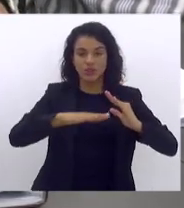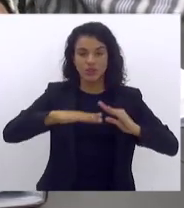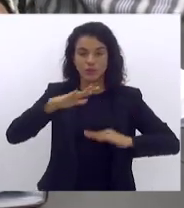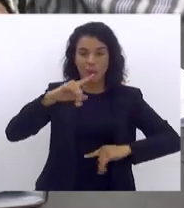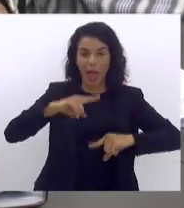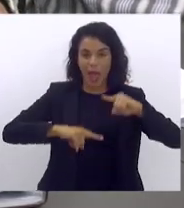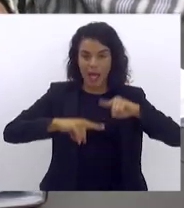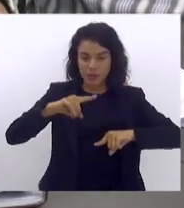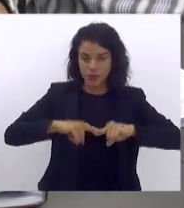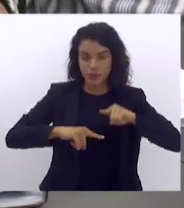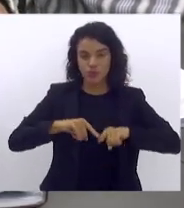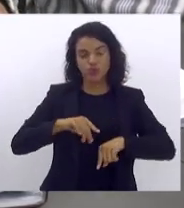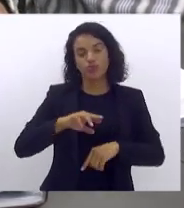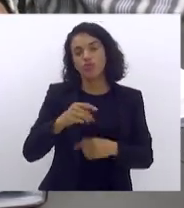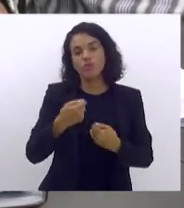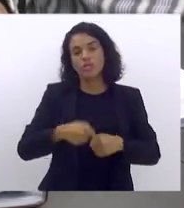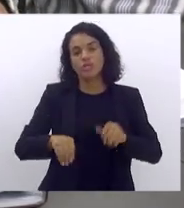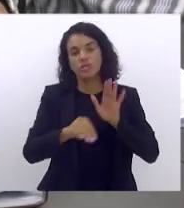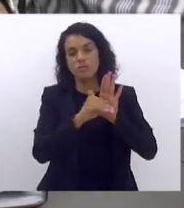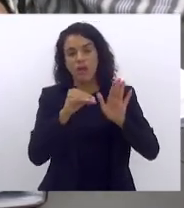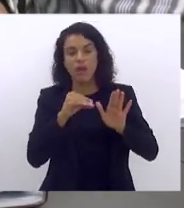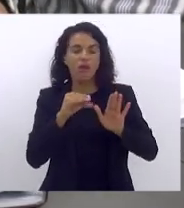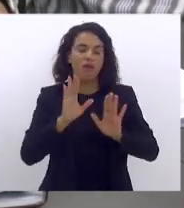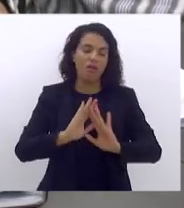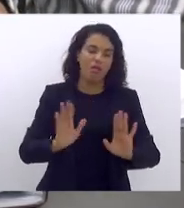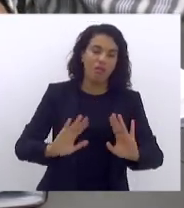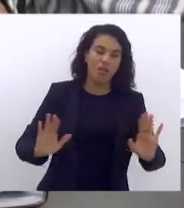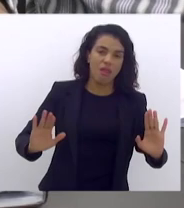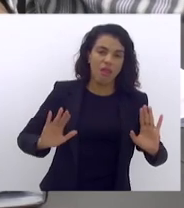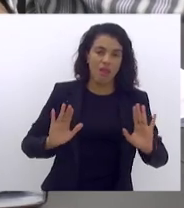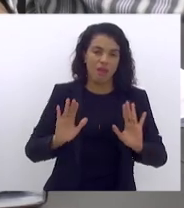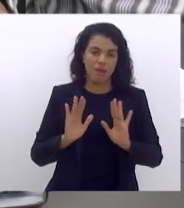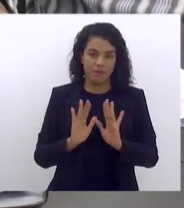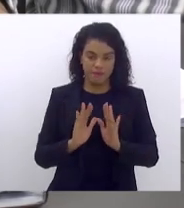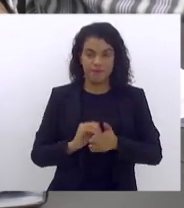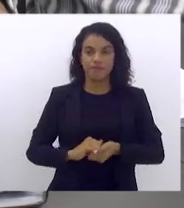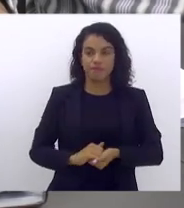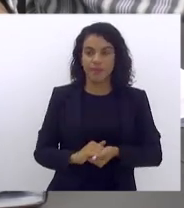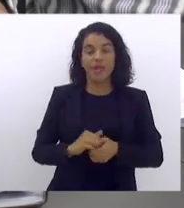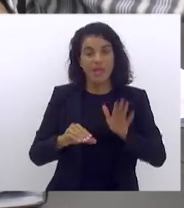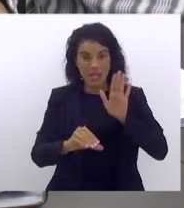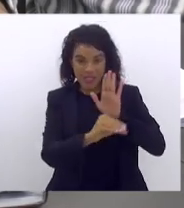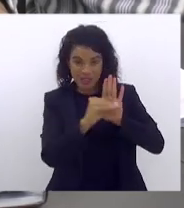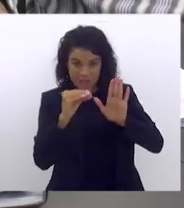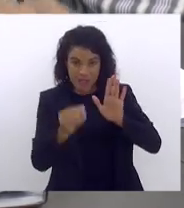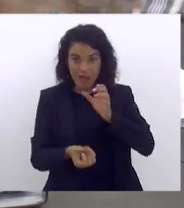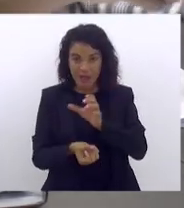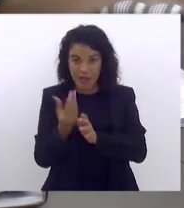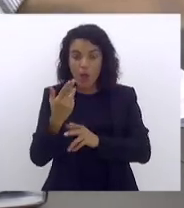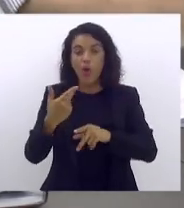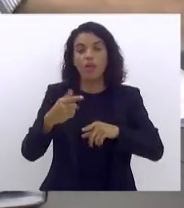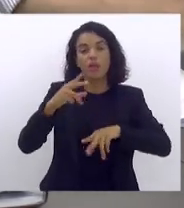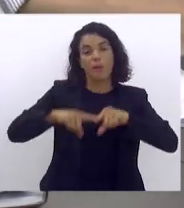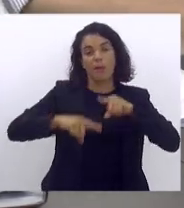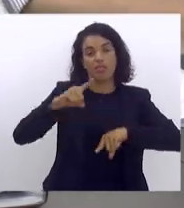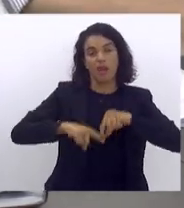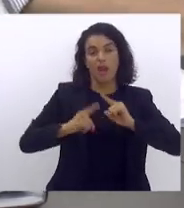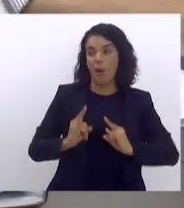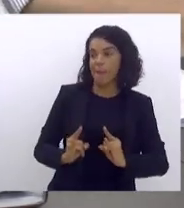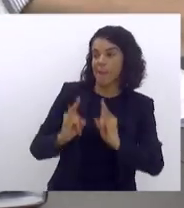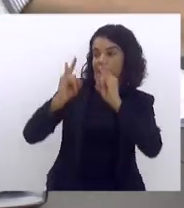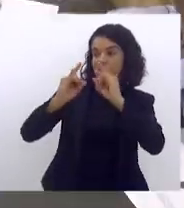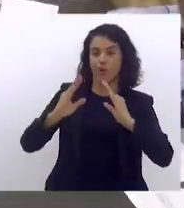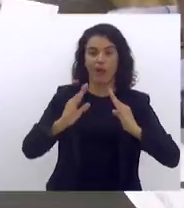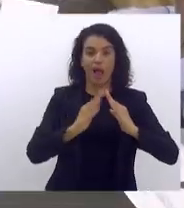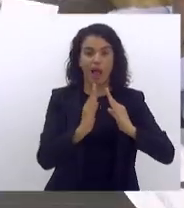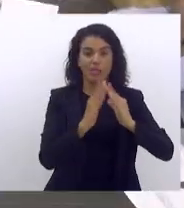emenda que a gente faz sempre, dizendo que não impede obras, etc. Geralmente, a gente faz isso quando é material. Quando é material, isso. Quando é histórico,